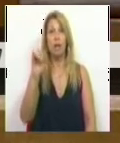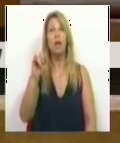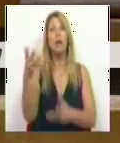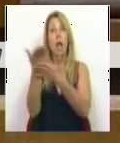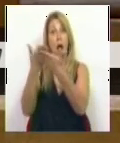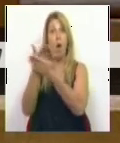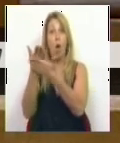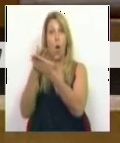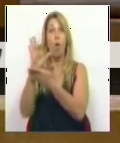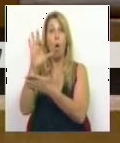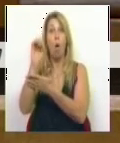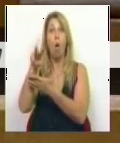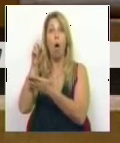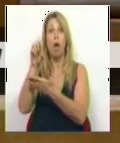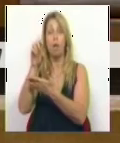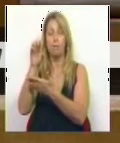e simples mentira.